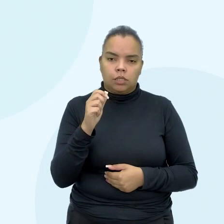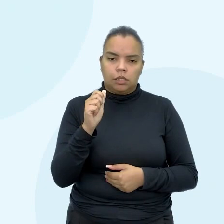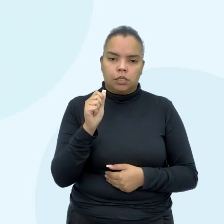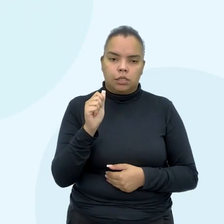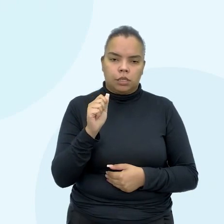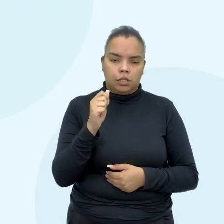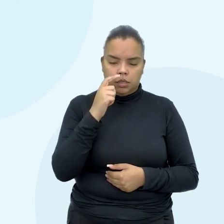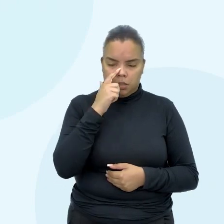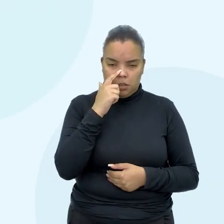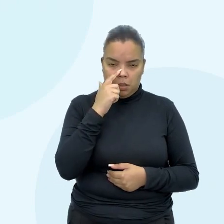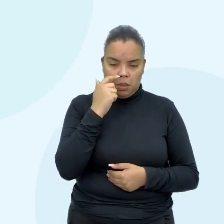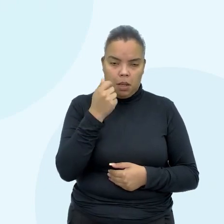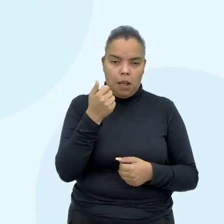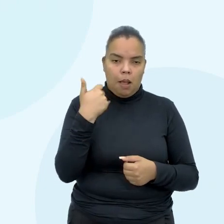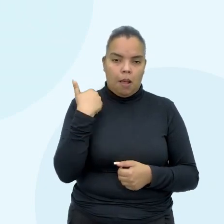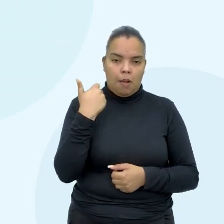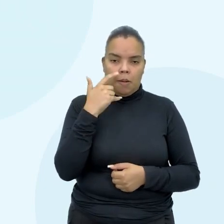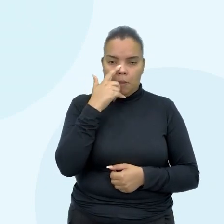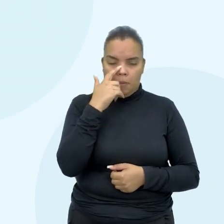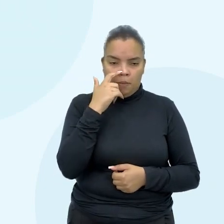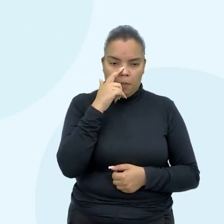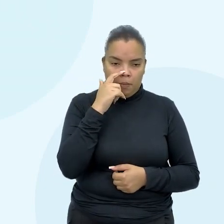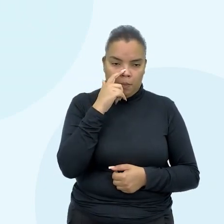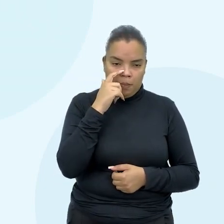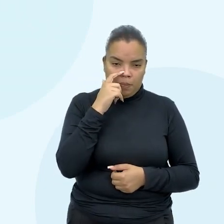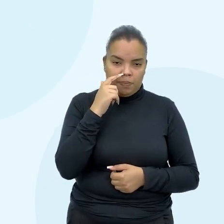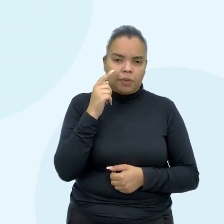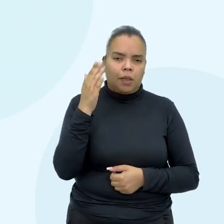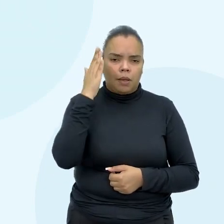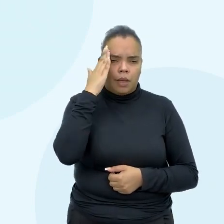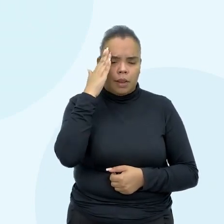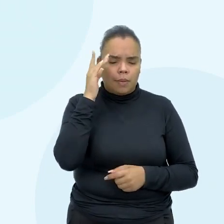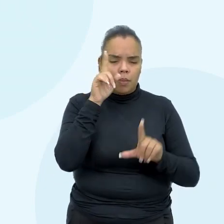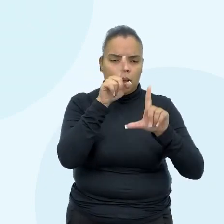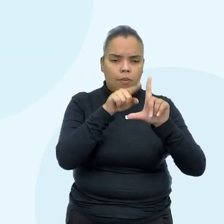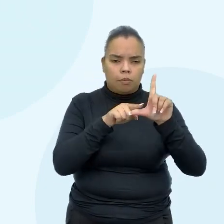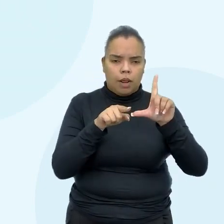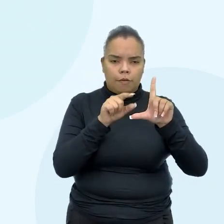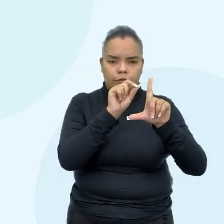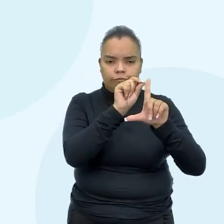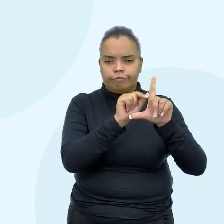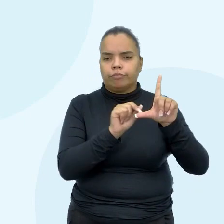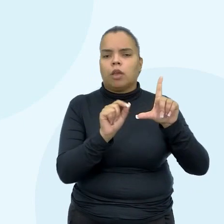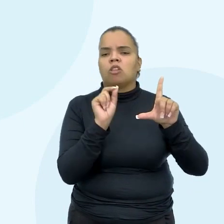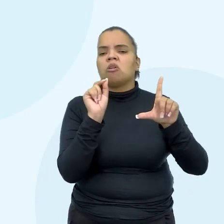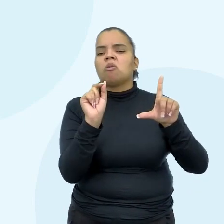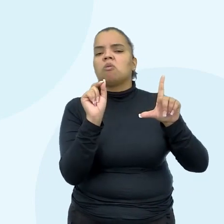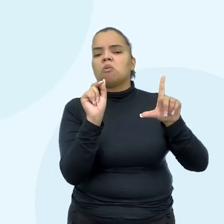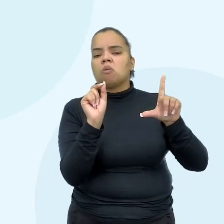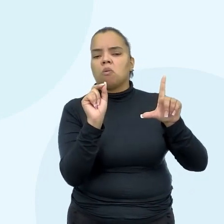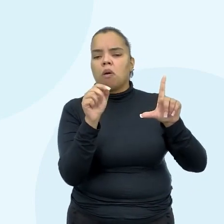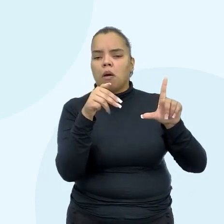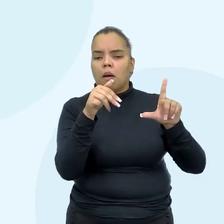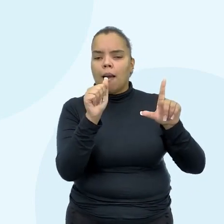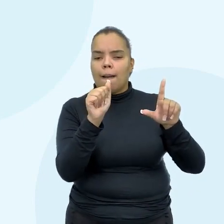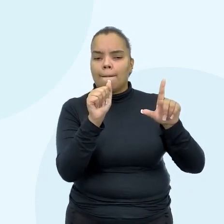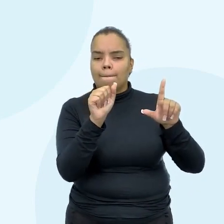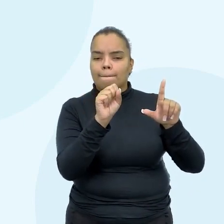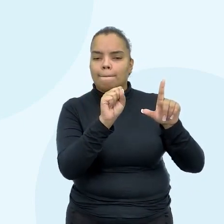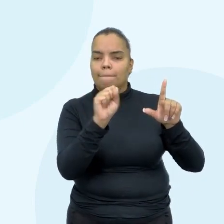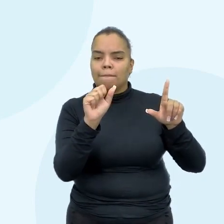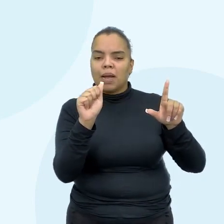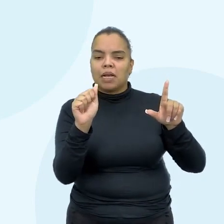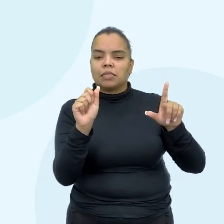um gráfico, né? Que nós fizemos. Aí nós queremos saber qual que vai ser a massa após